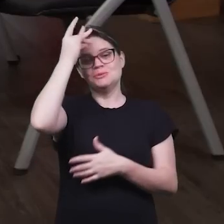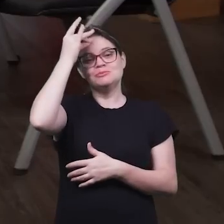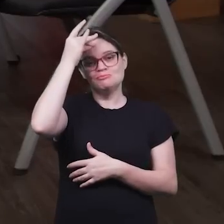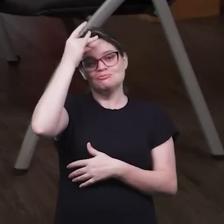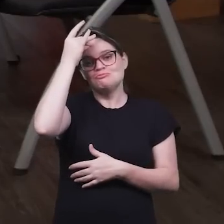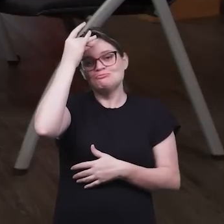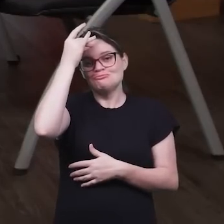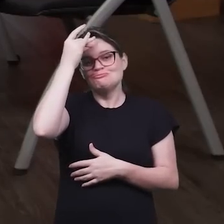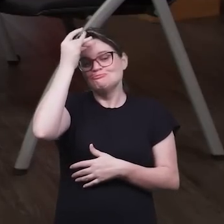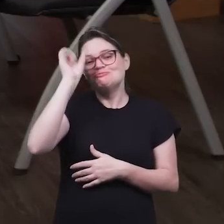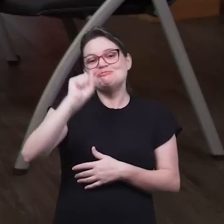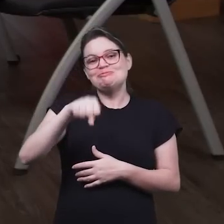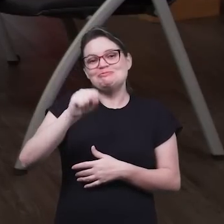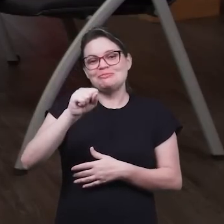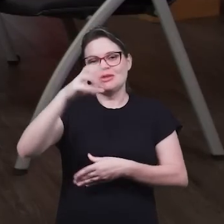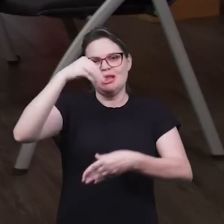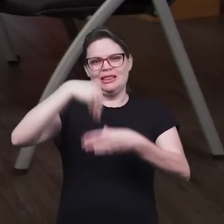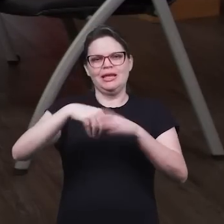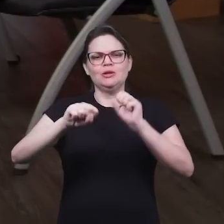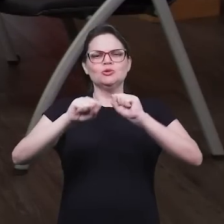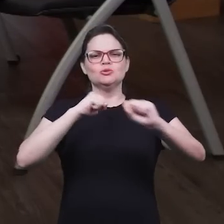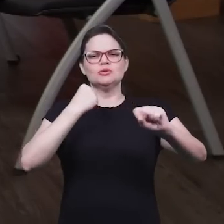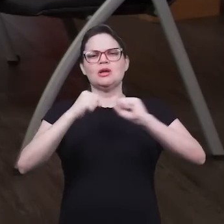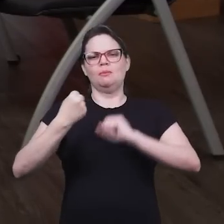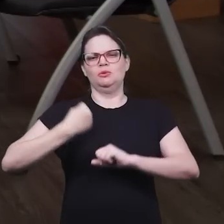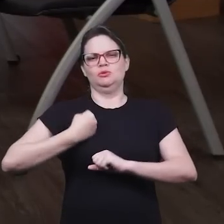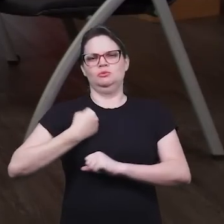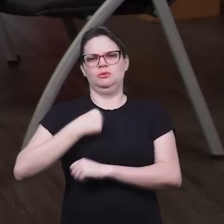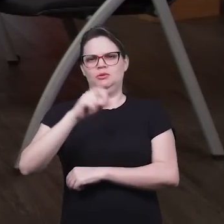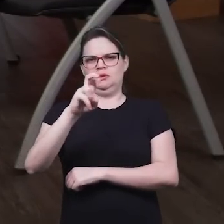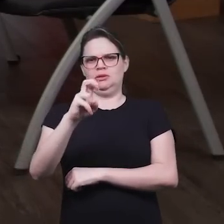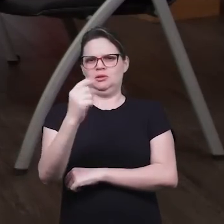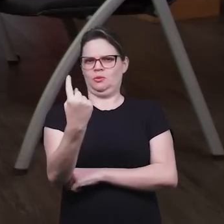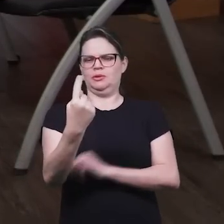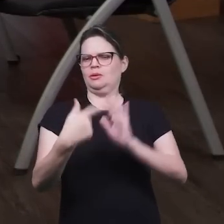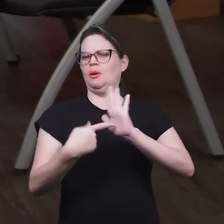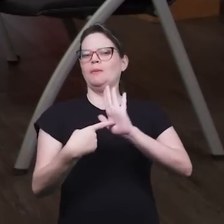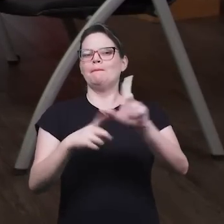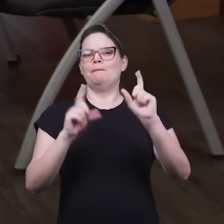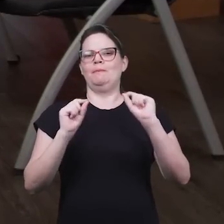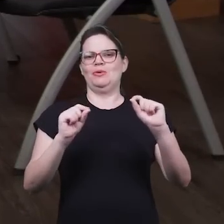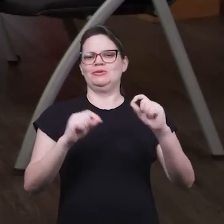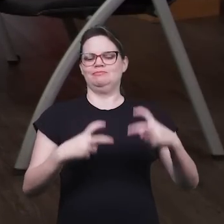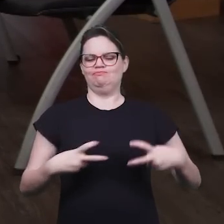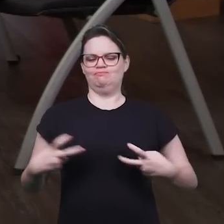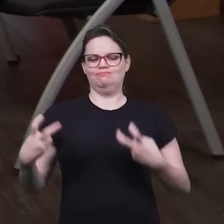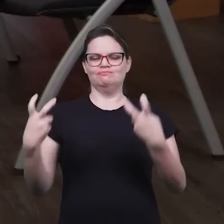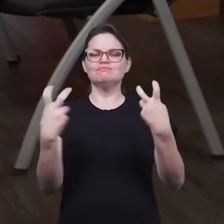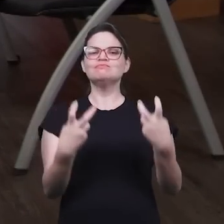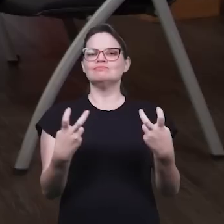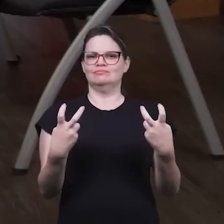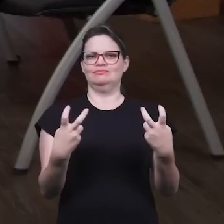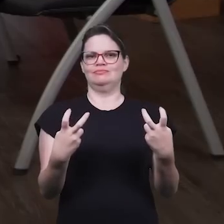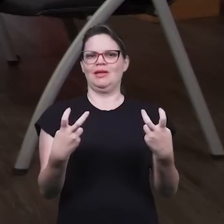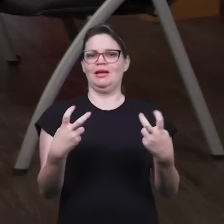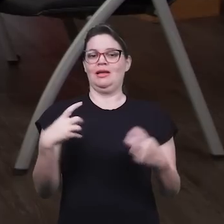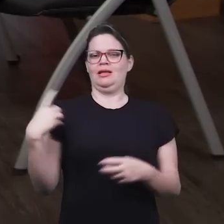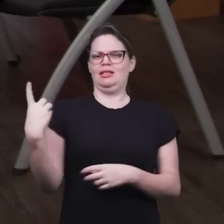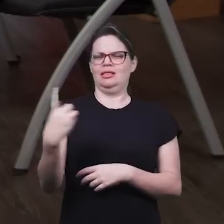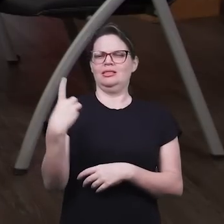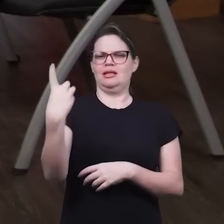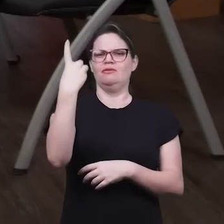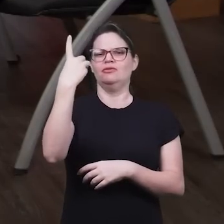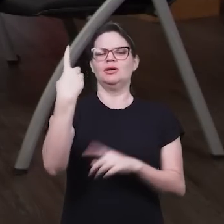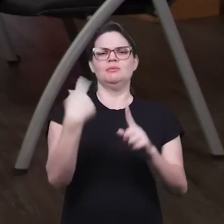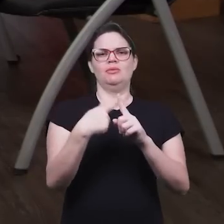Santo. No Salmo 51, há um clamor. Glória a Deus. Não é? Davi, ele